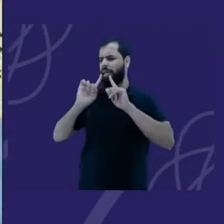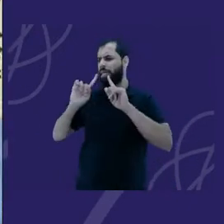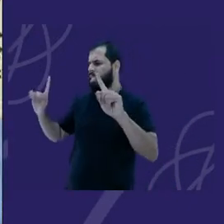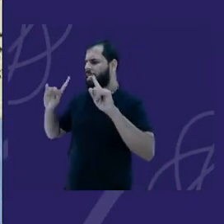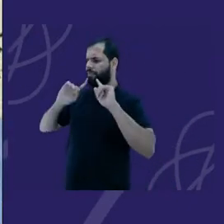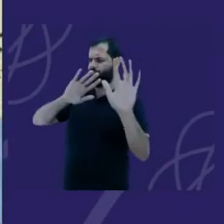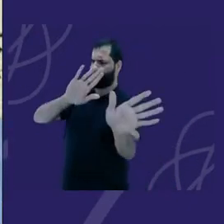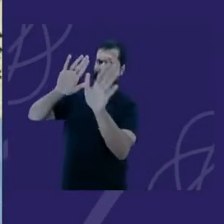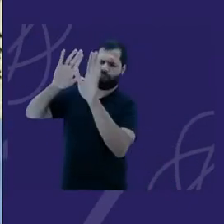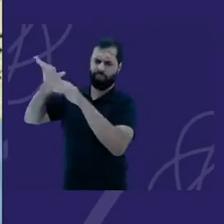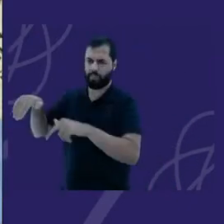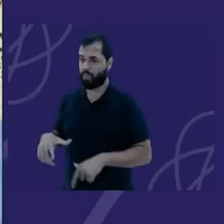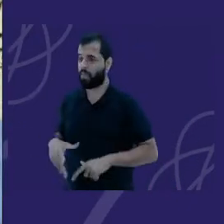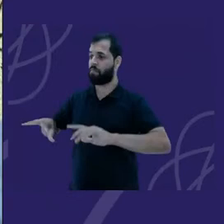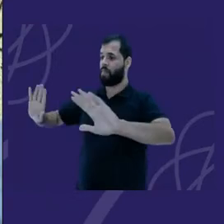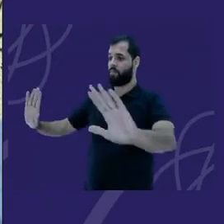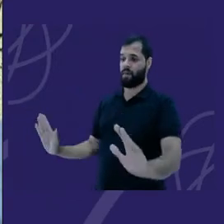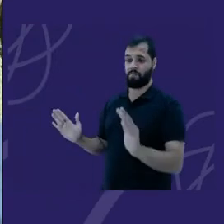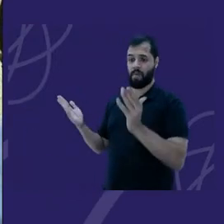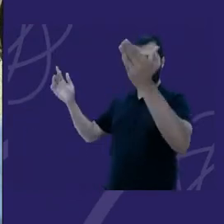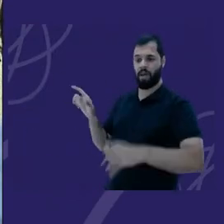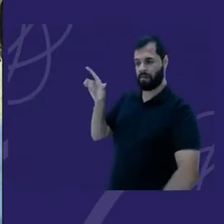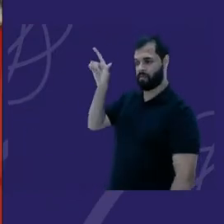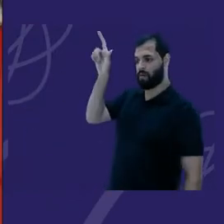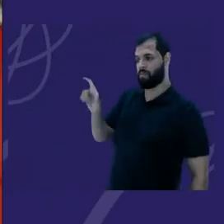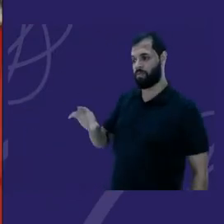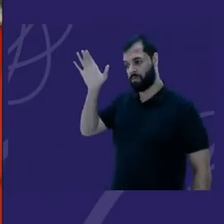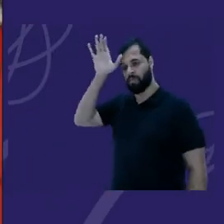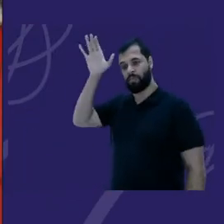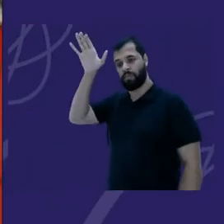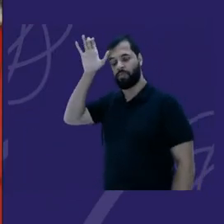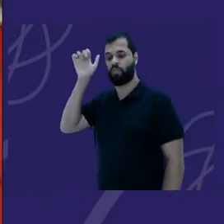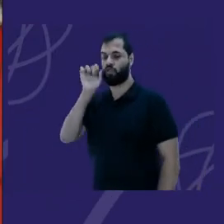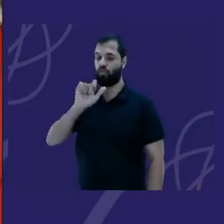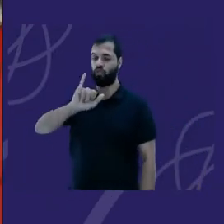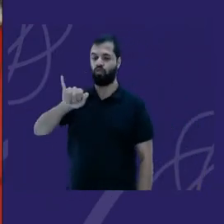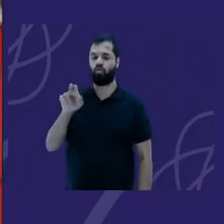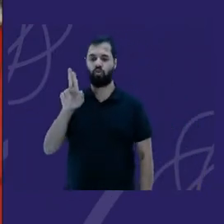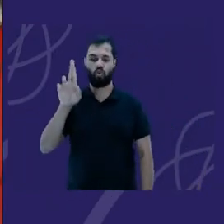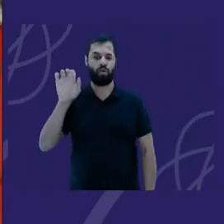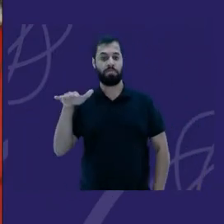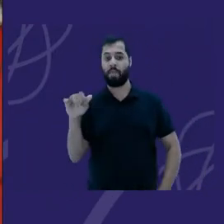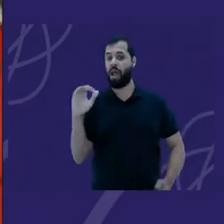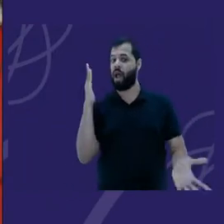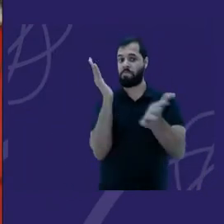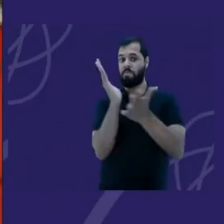Se vadiar na quarentena, acabo com nosso amor.